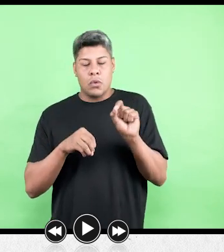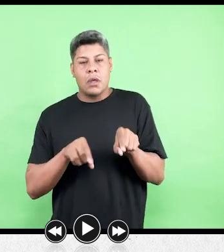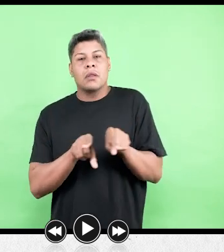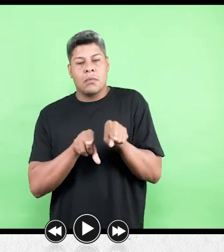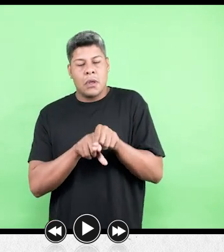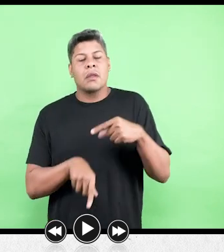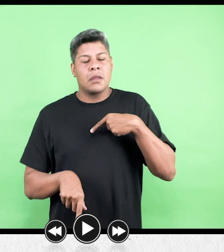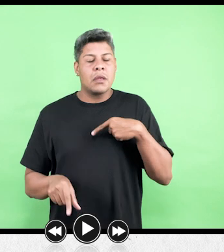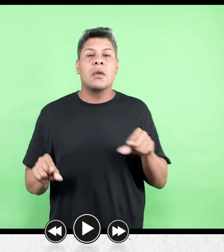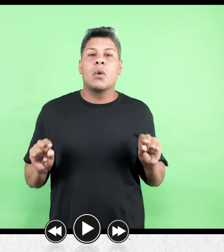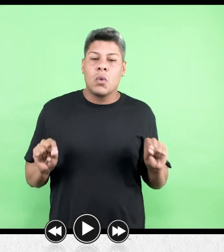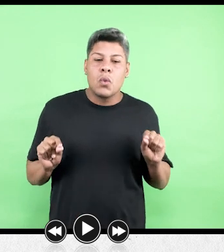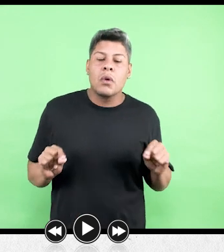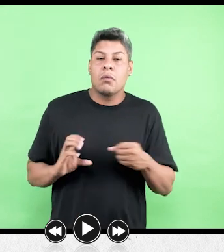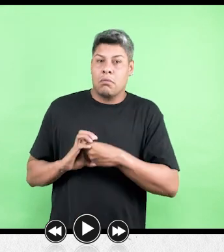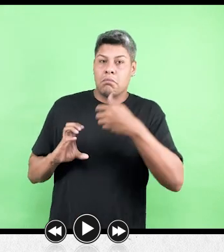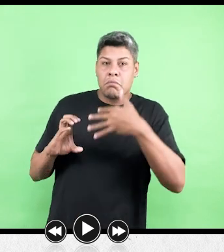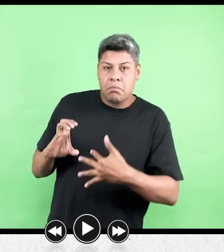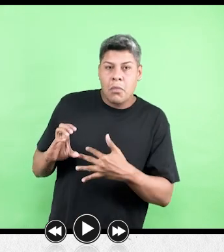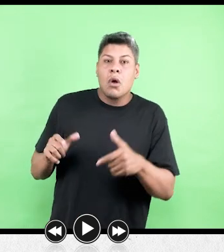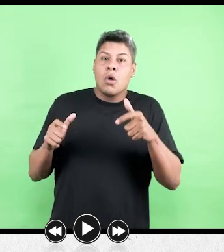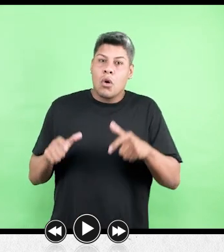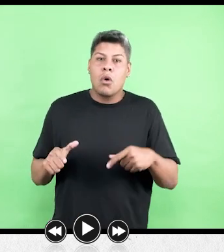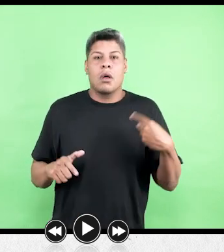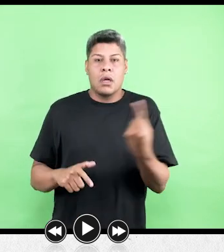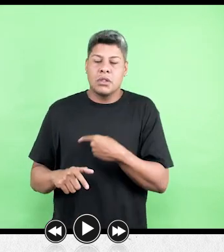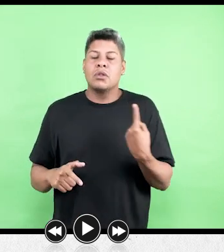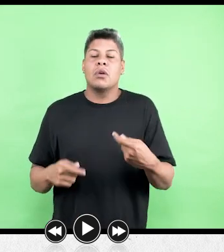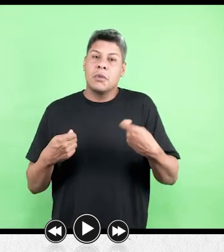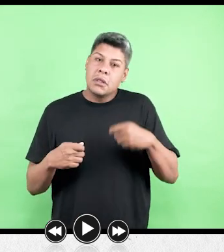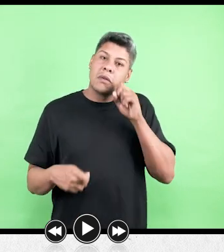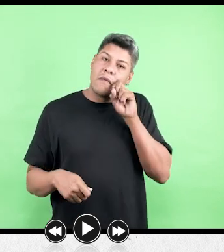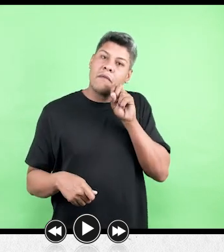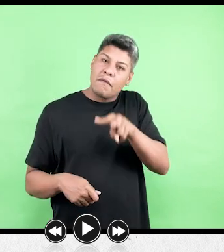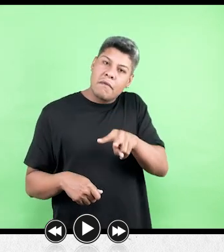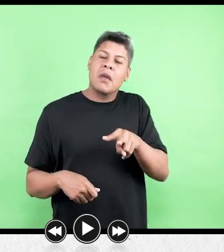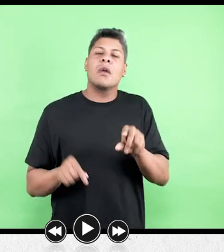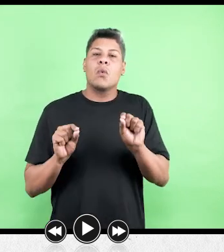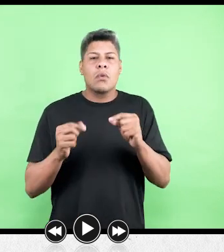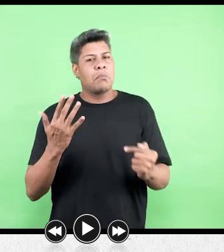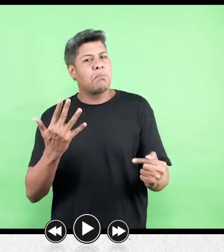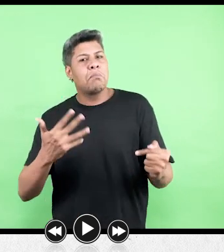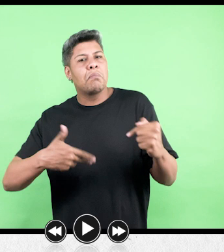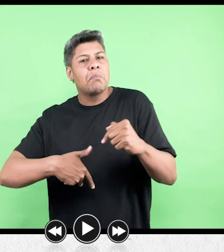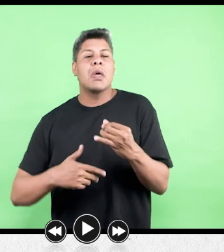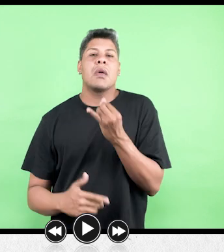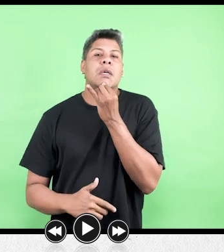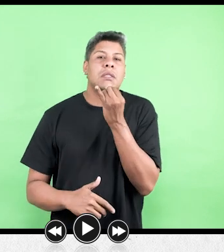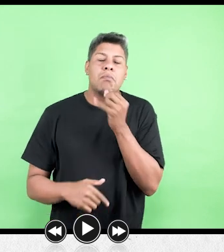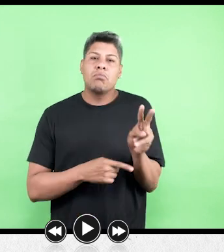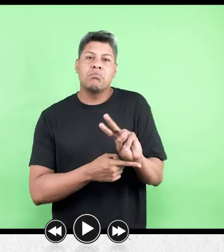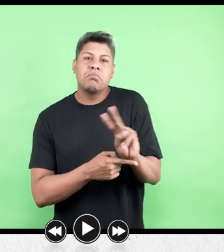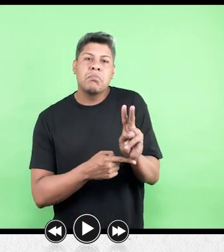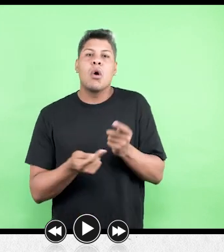é um aspecto, né, um local onde a gente precisa observar na fiscalização direta diversas questões, como, por exemplo, a